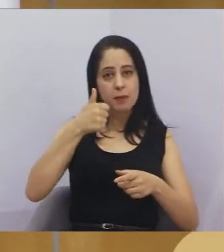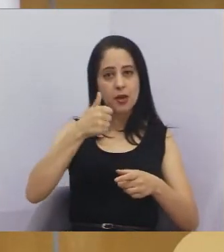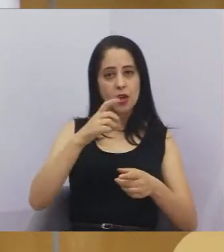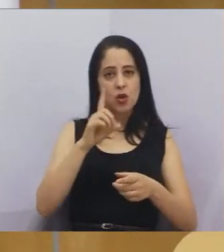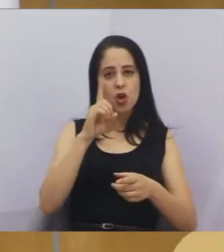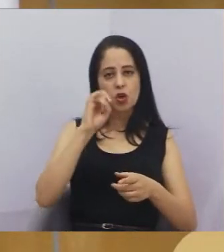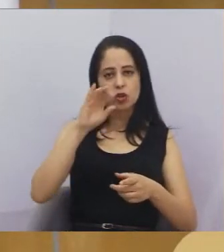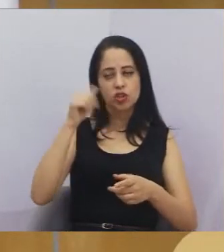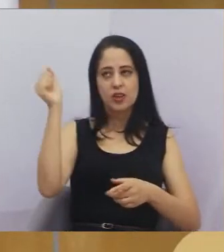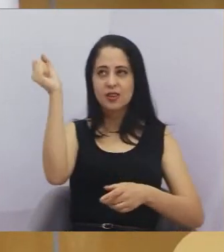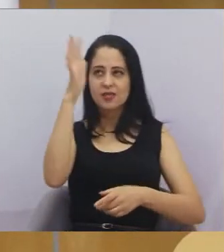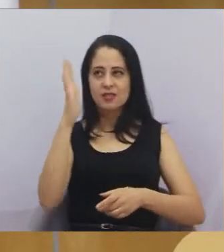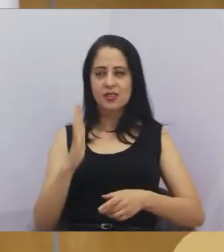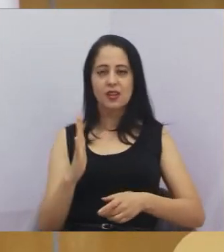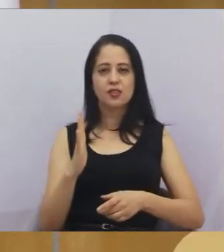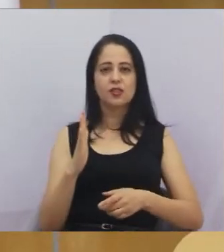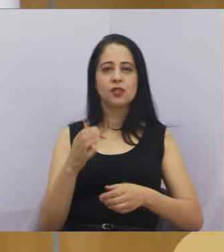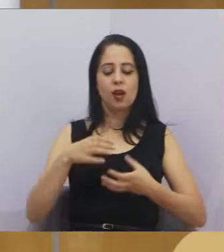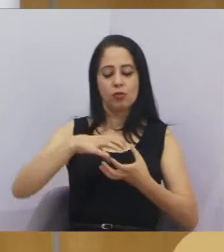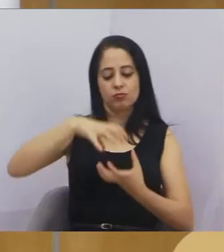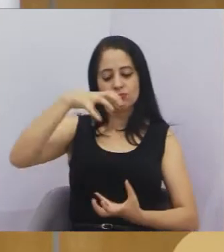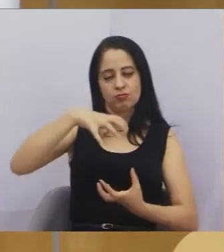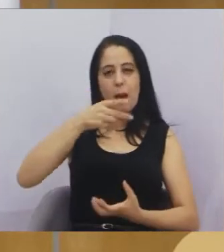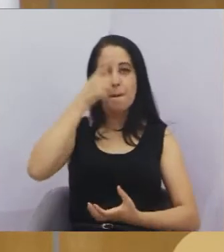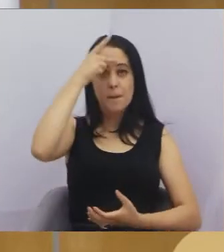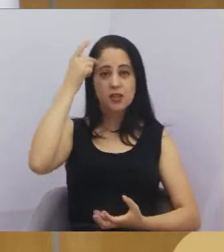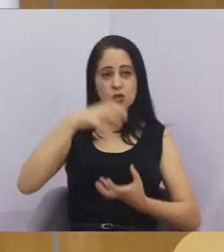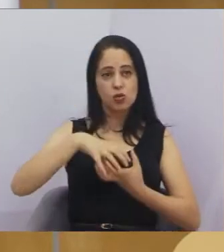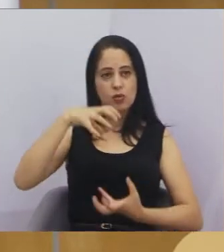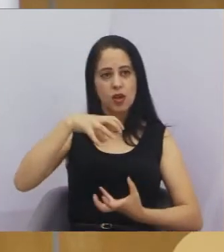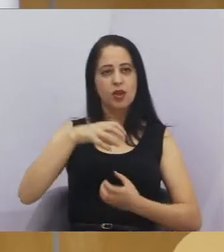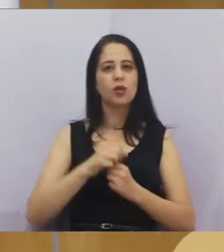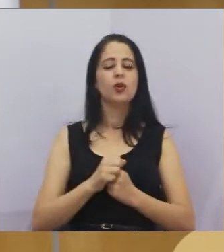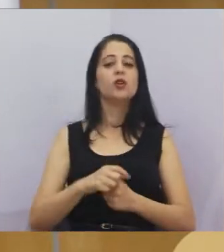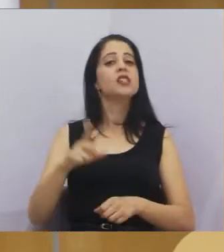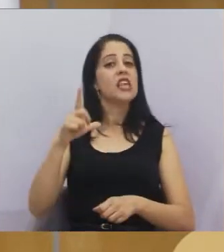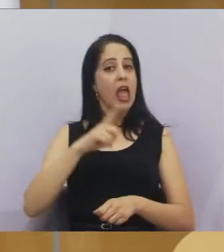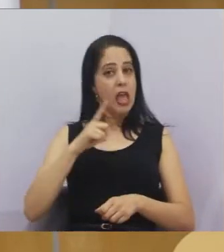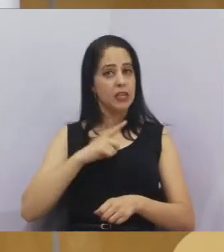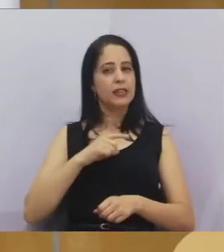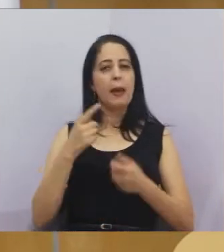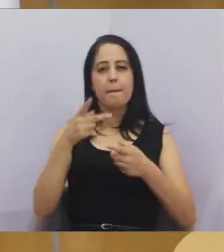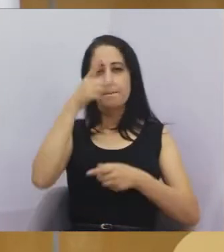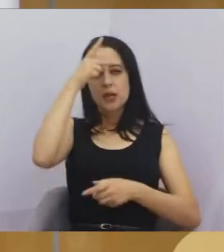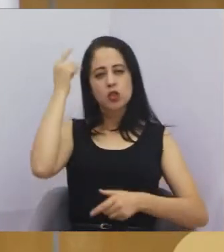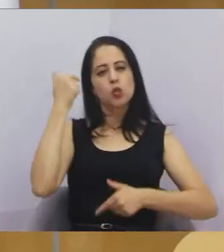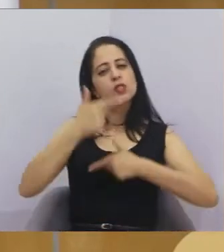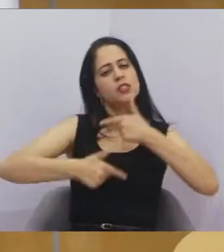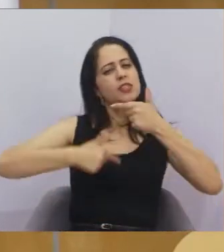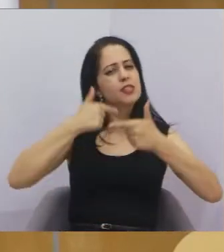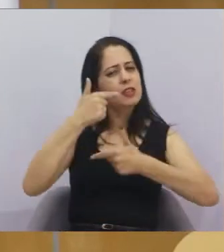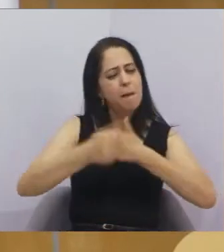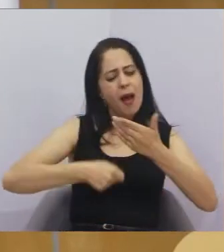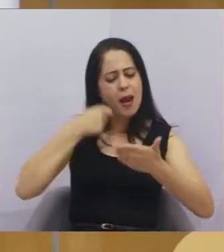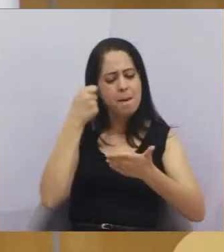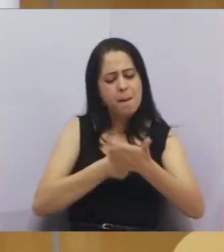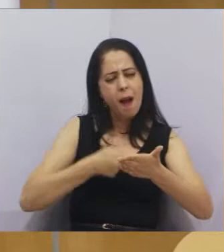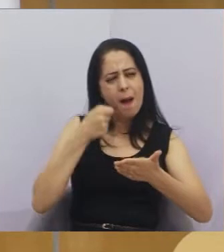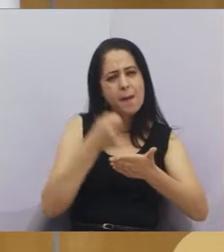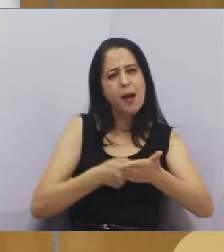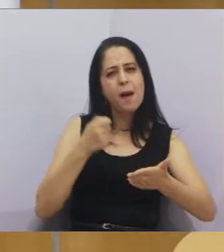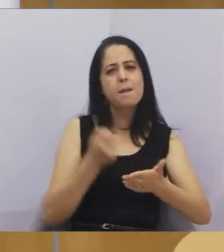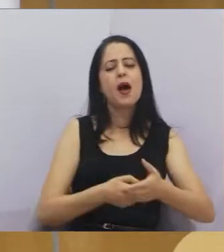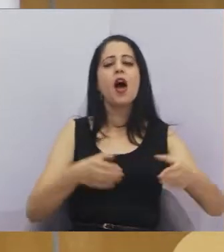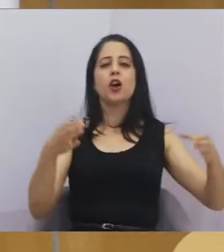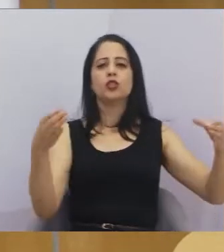Idoso, então nós temos grandes guerreiros também no Conselho do Idoso, pessoas que batalham bastante para